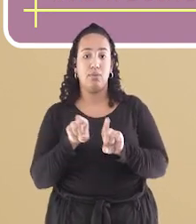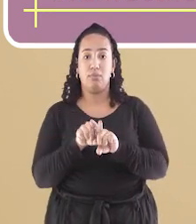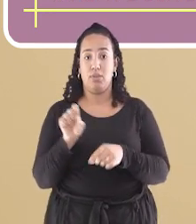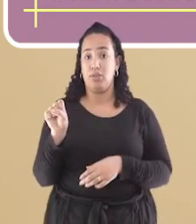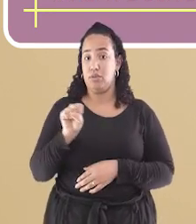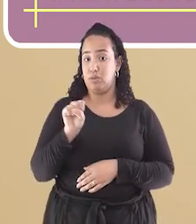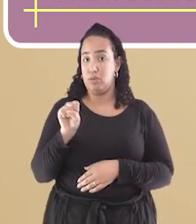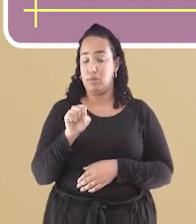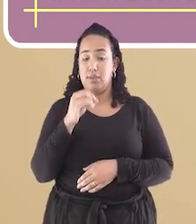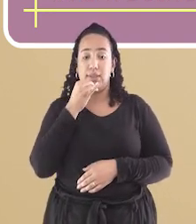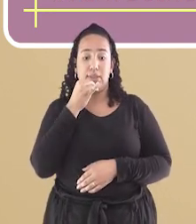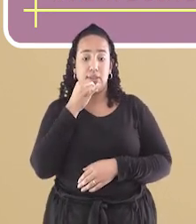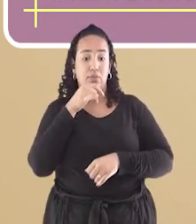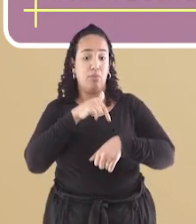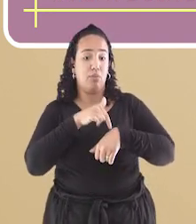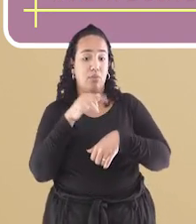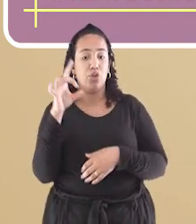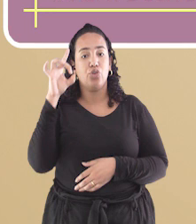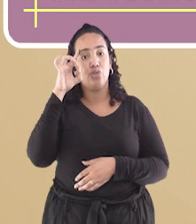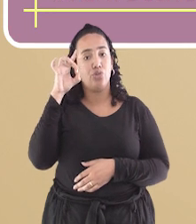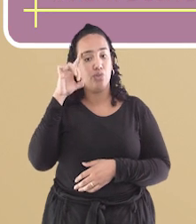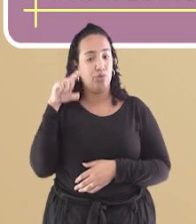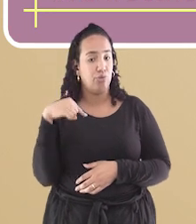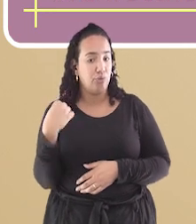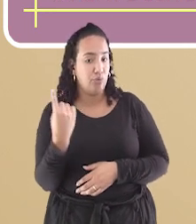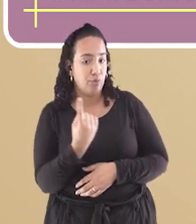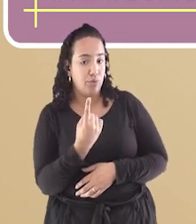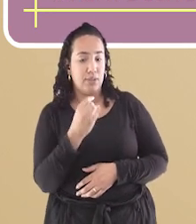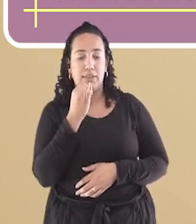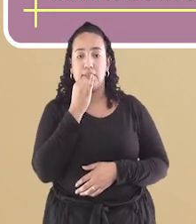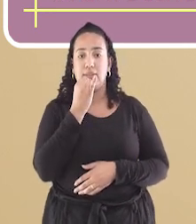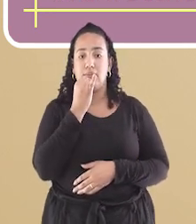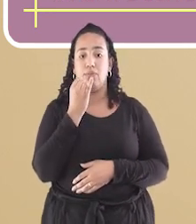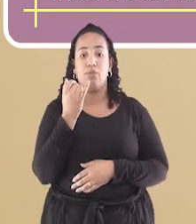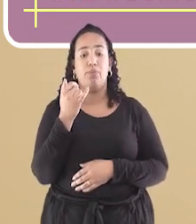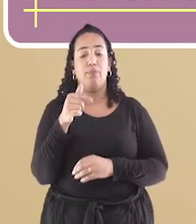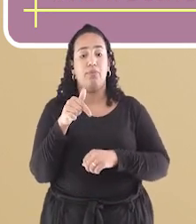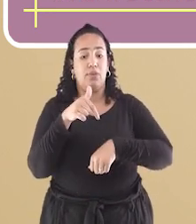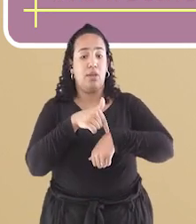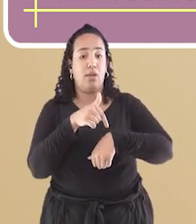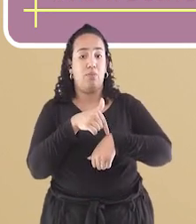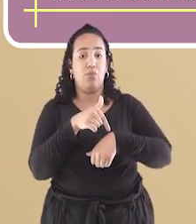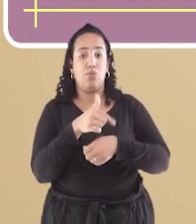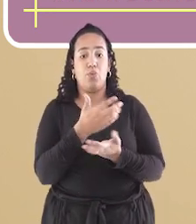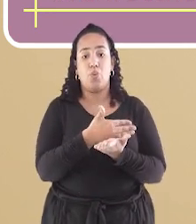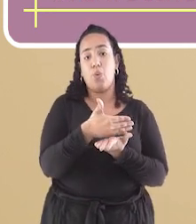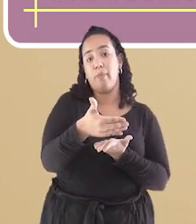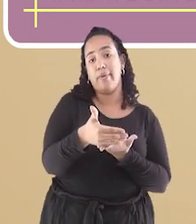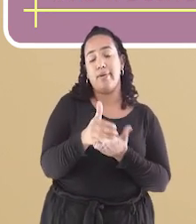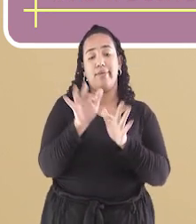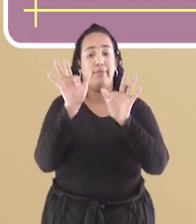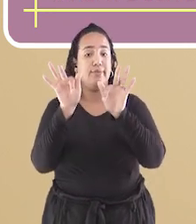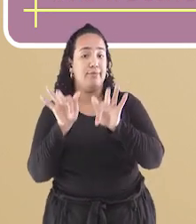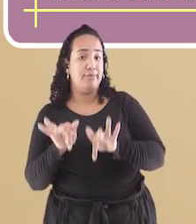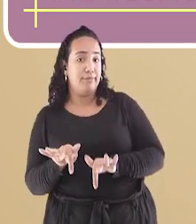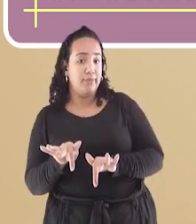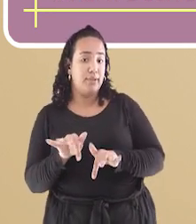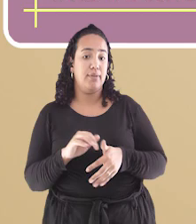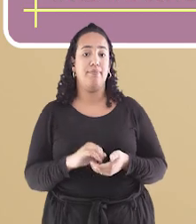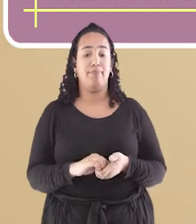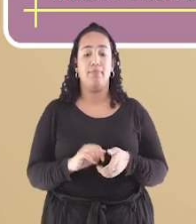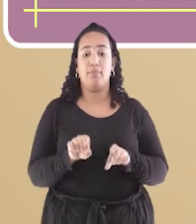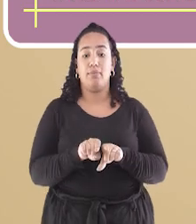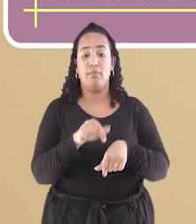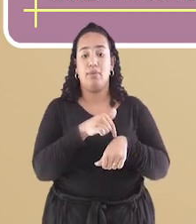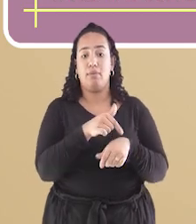em situações relacionadas ao cotidiano, como informar os horários de início e término de realização de uma tarefa e